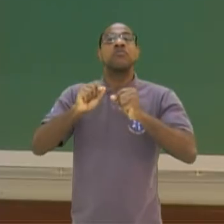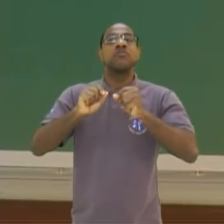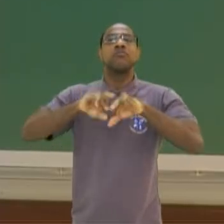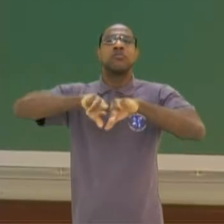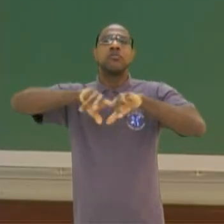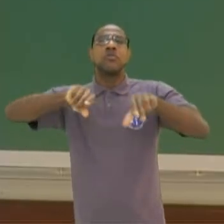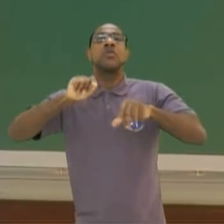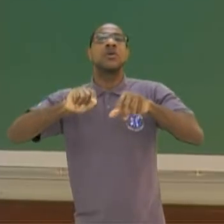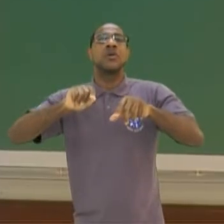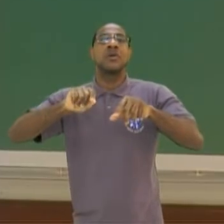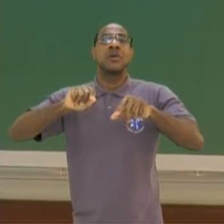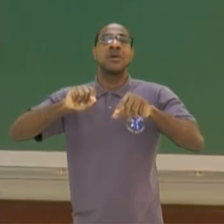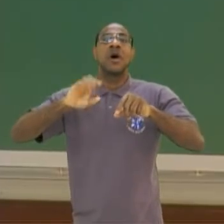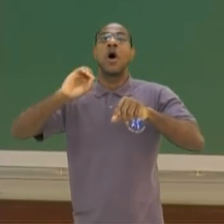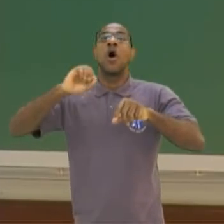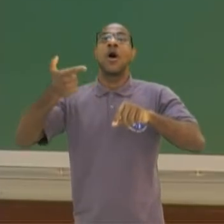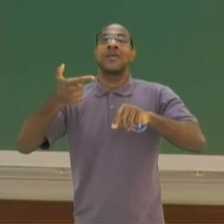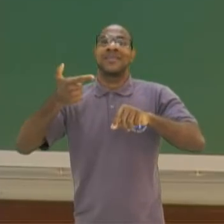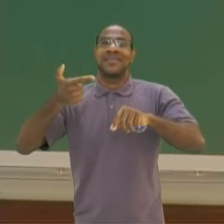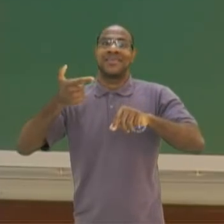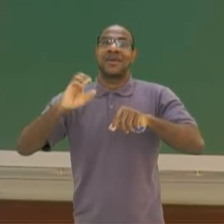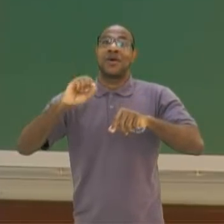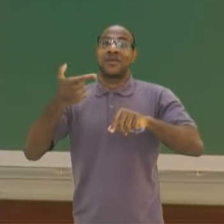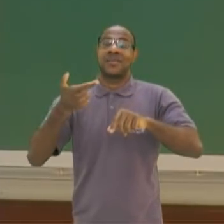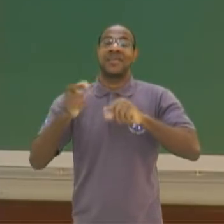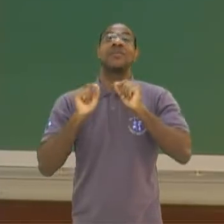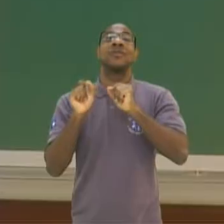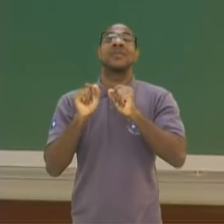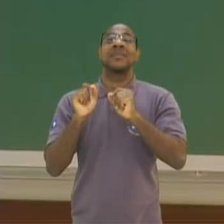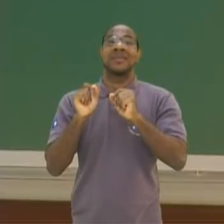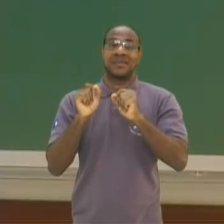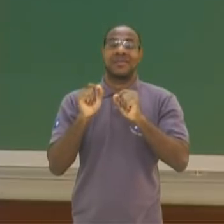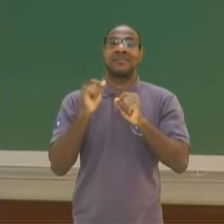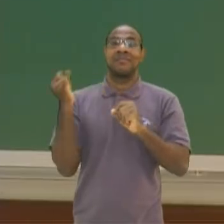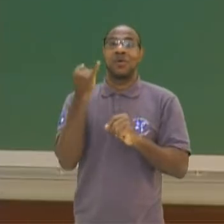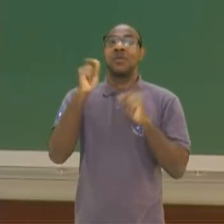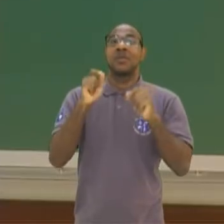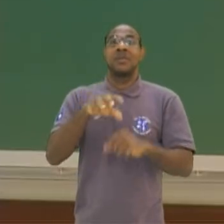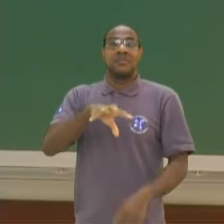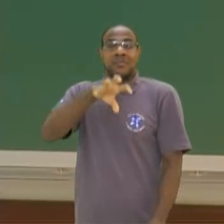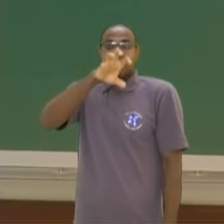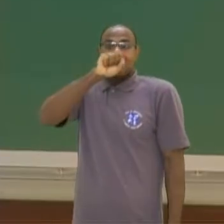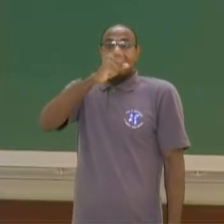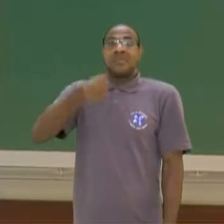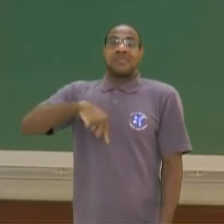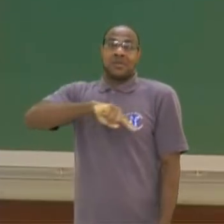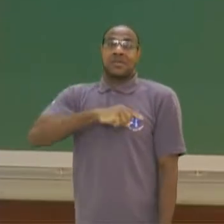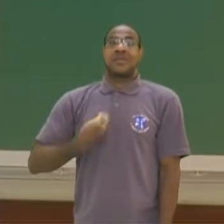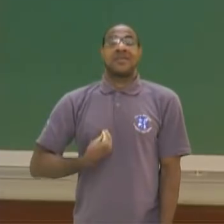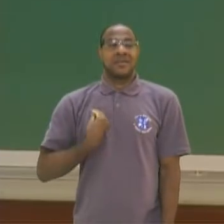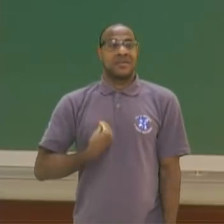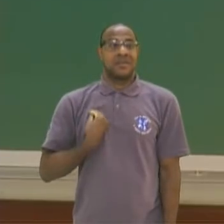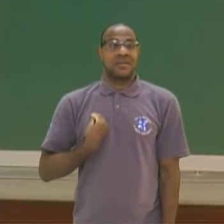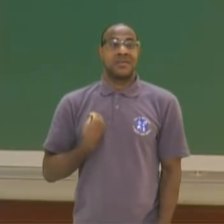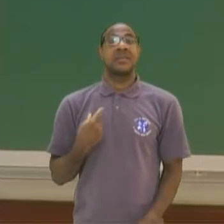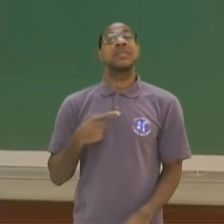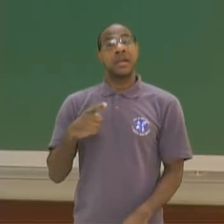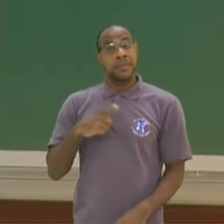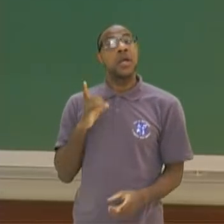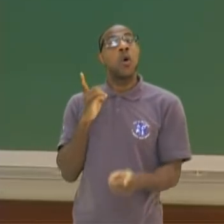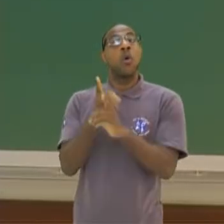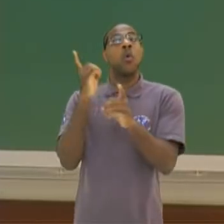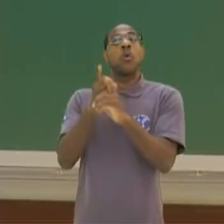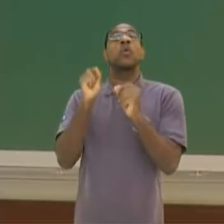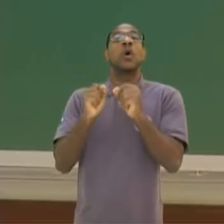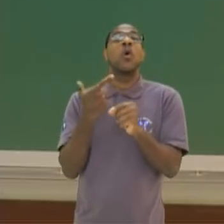encontrar nela é o oxigênio, que serve para a respiração dos seres vivos. Mas eu também encontro outros